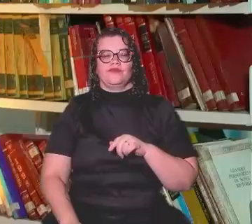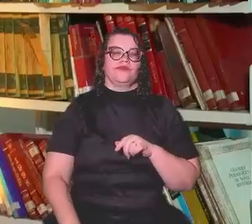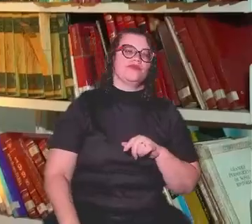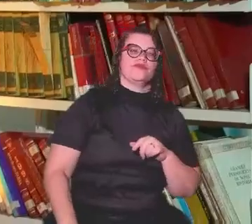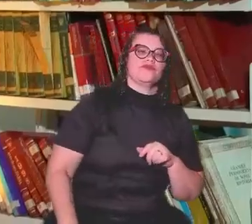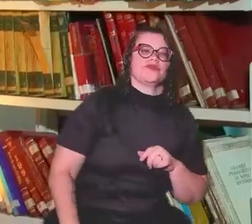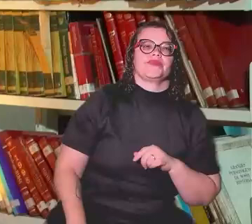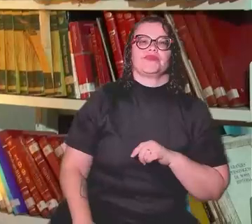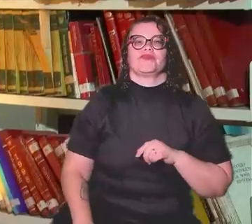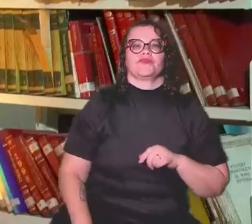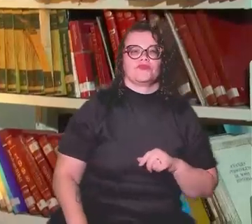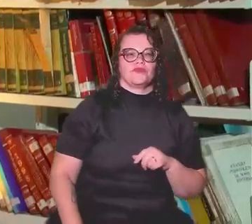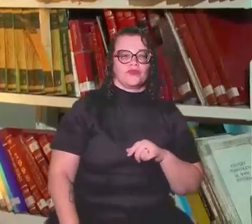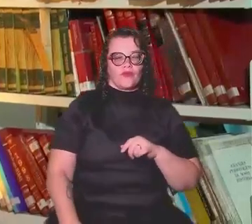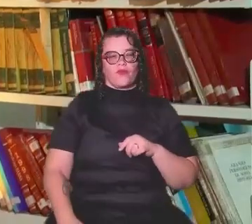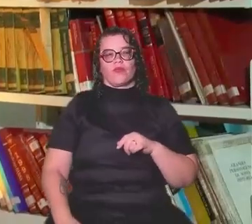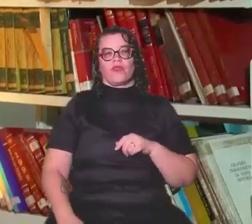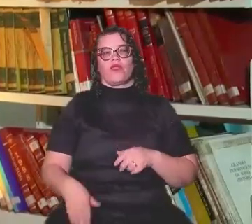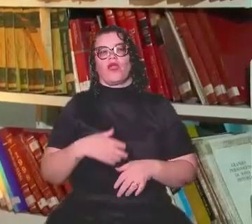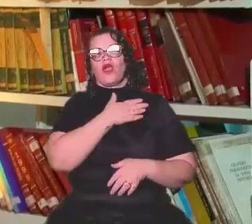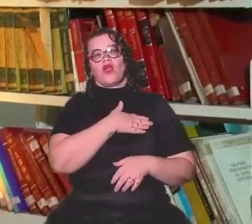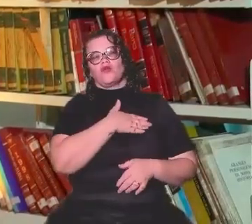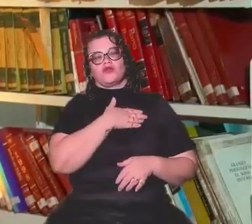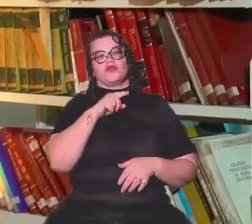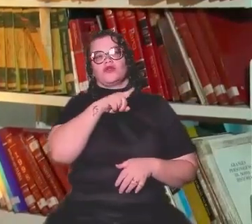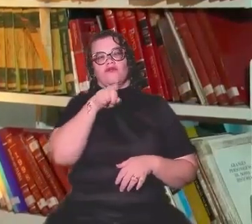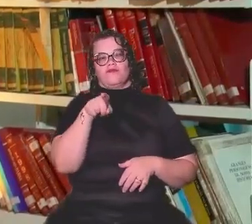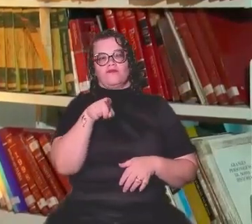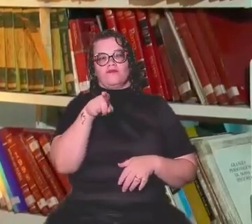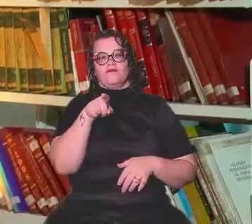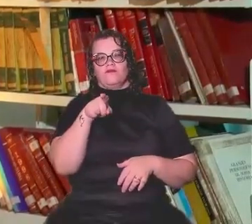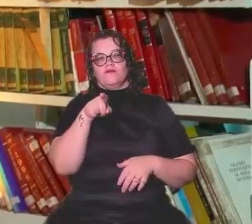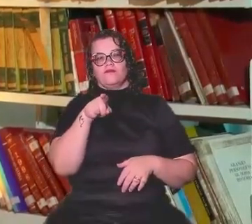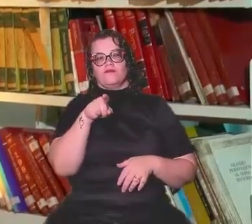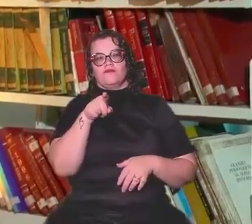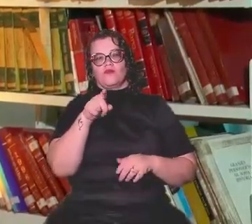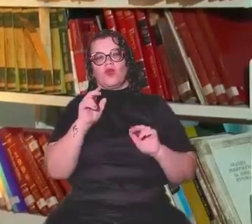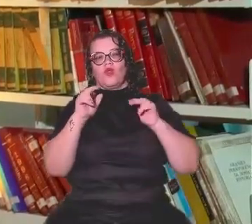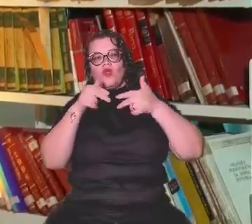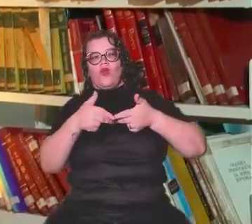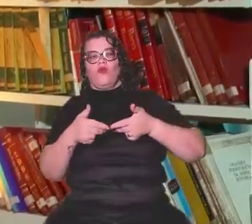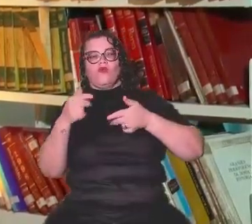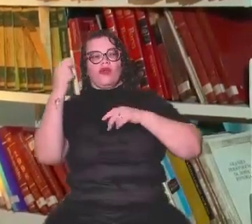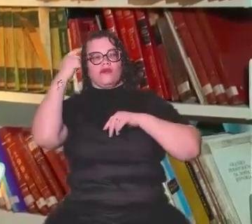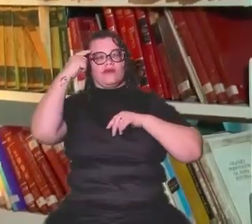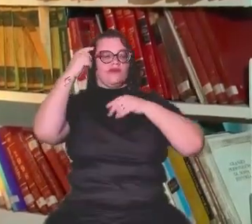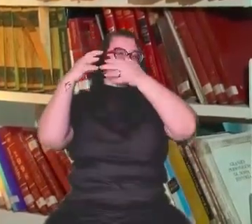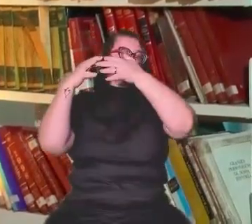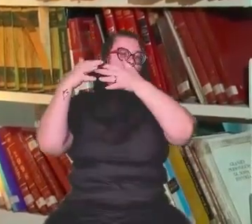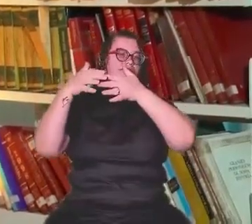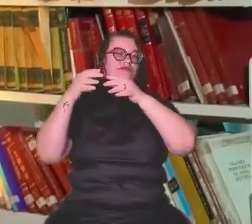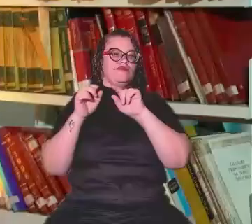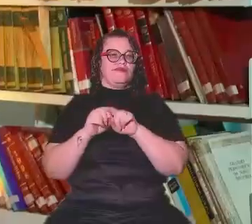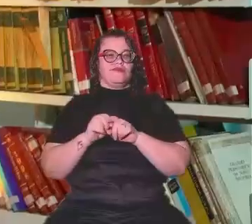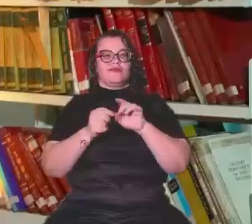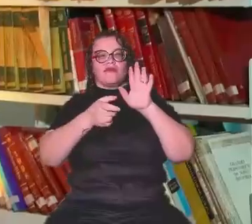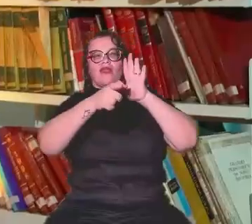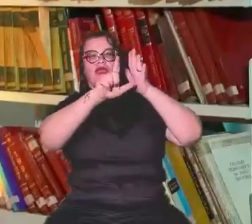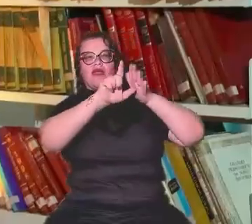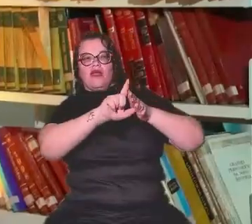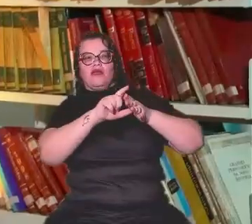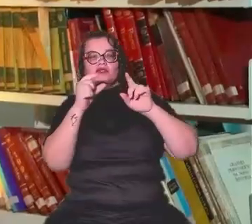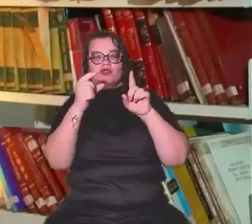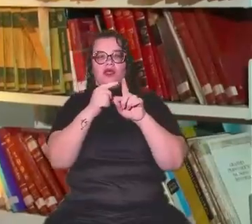que você, se você quisesse, né, fazer uma performance, uma provocação ao público. Claro, aí. satisfação máxima. Mas antes máxima. disso, deixa eu ler